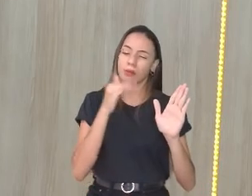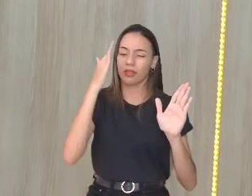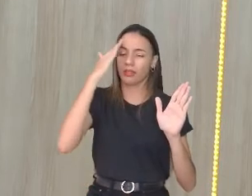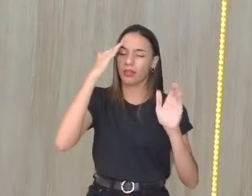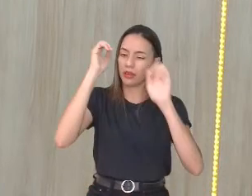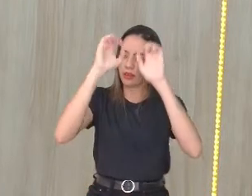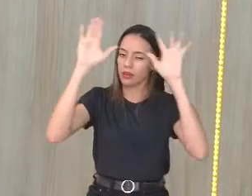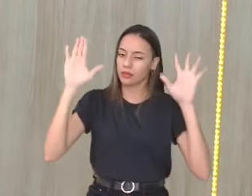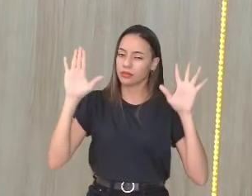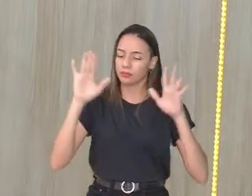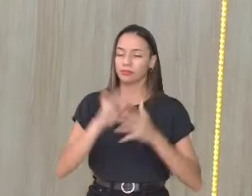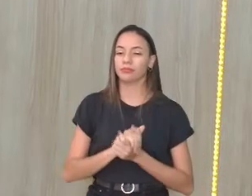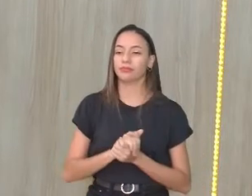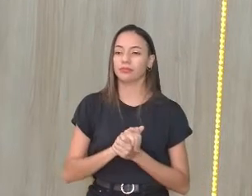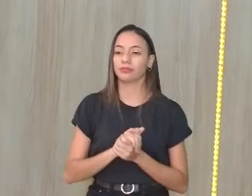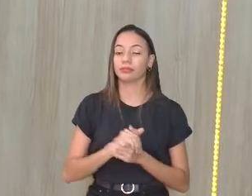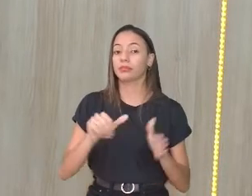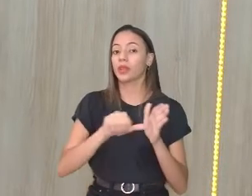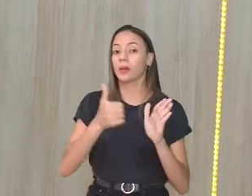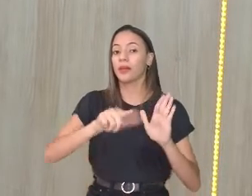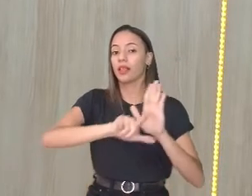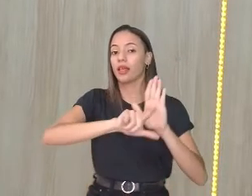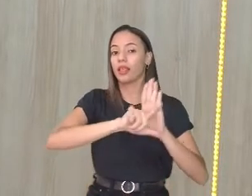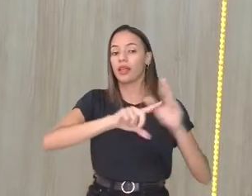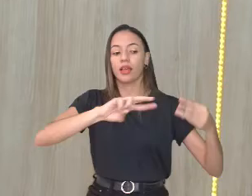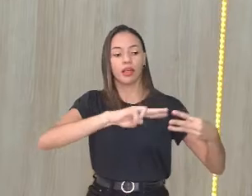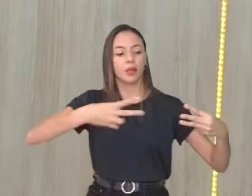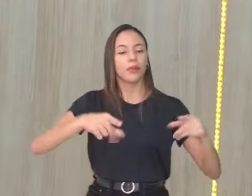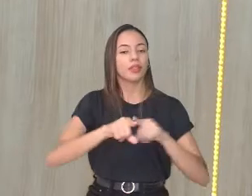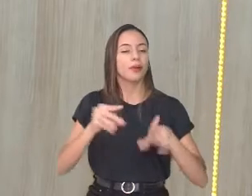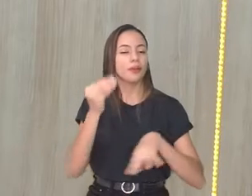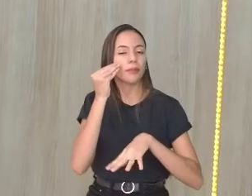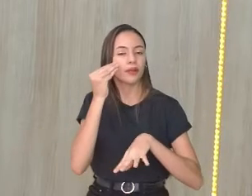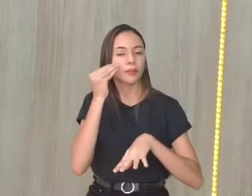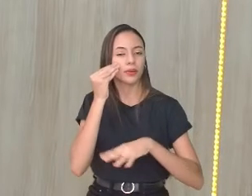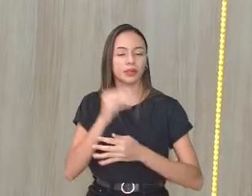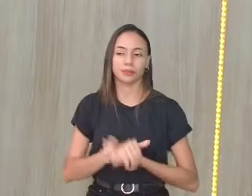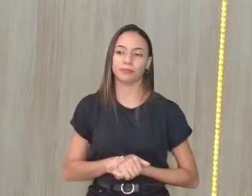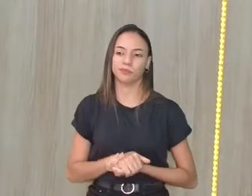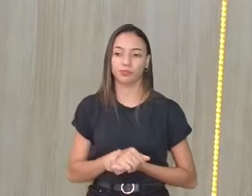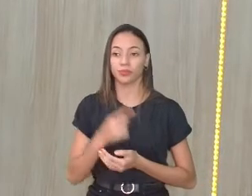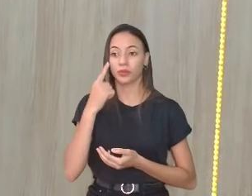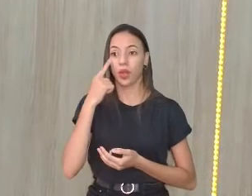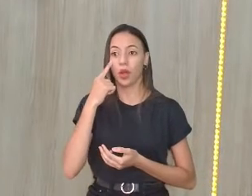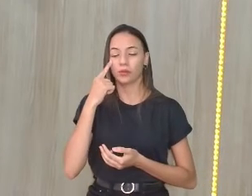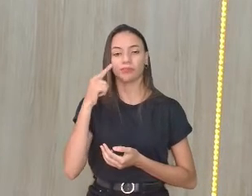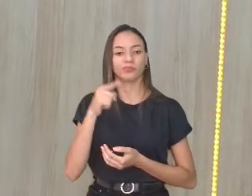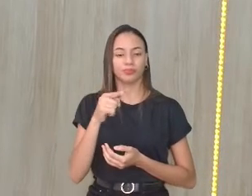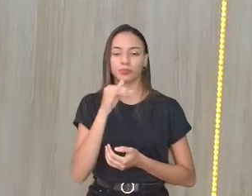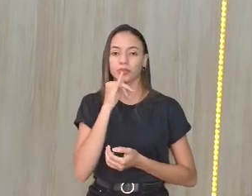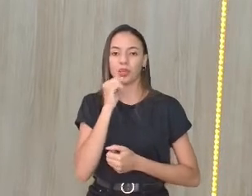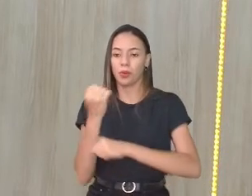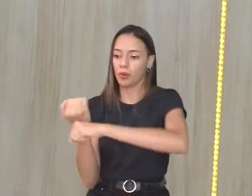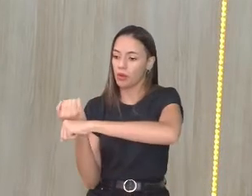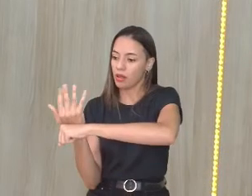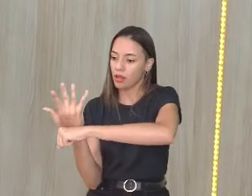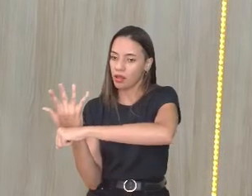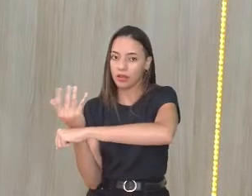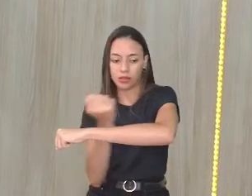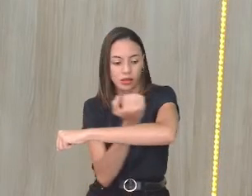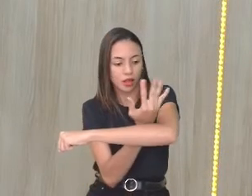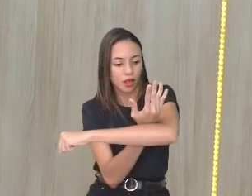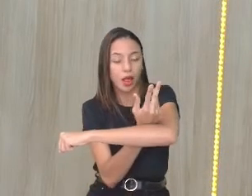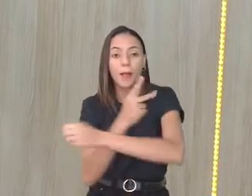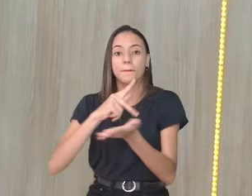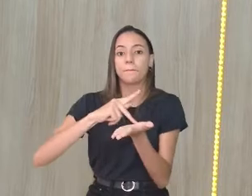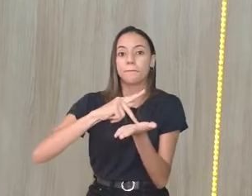lá. Então, primeira lei de Mendel e as experimentações. Ele cruzou, né, linhagens puras. O que